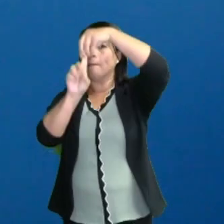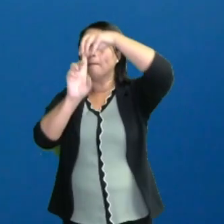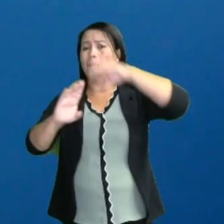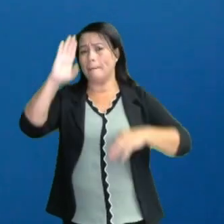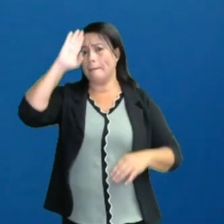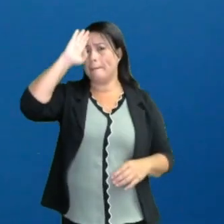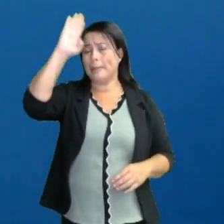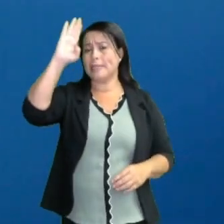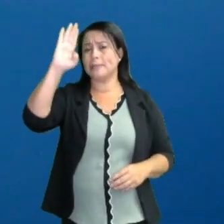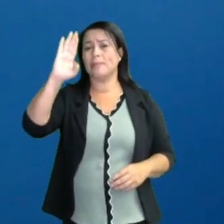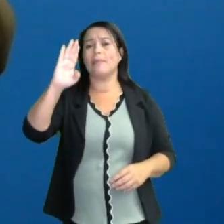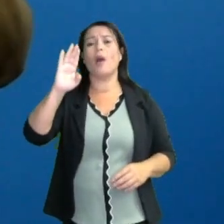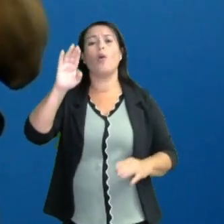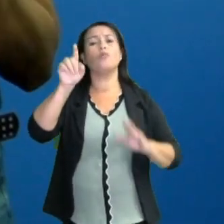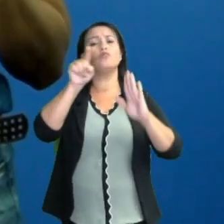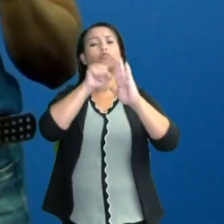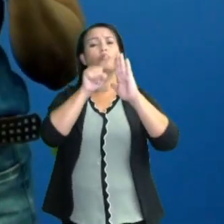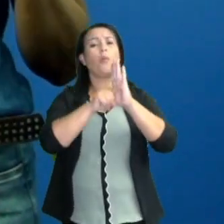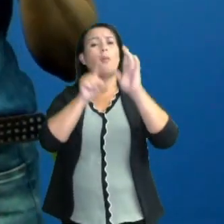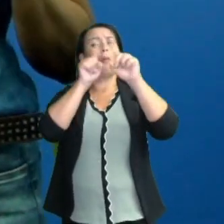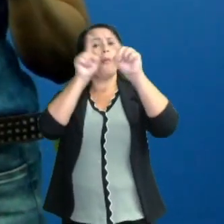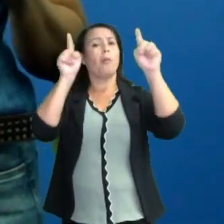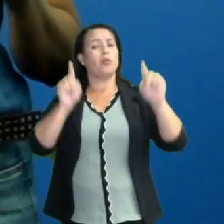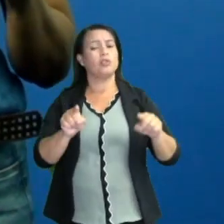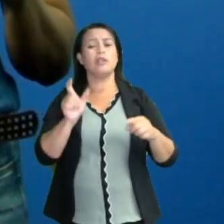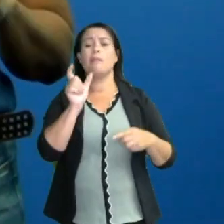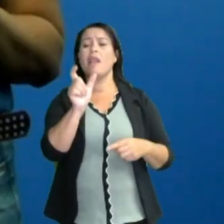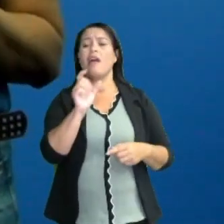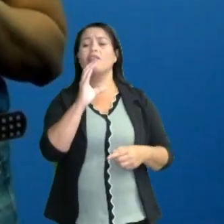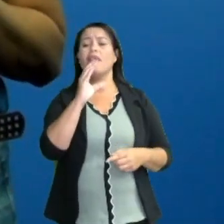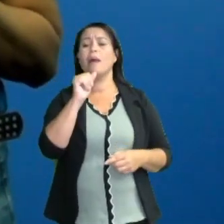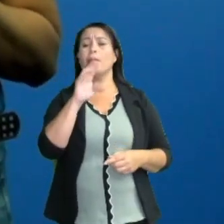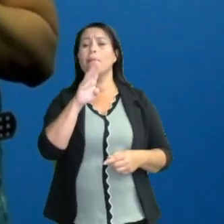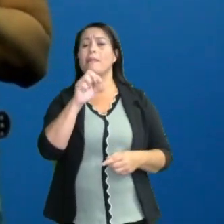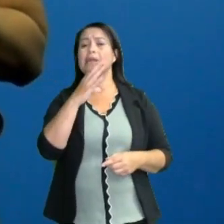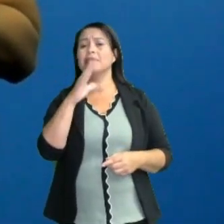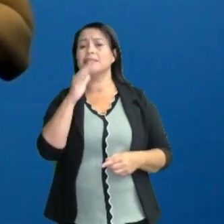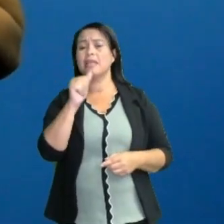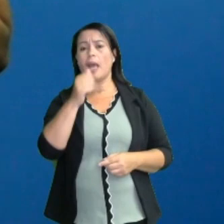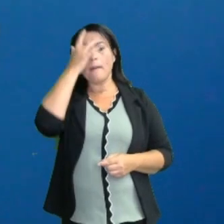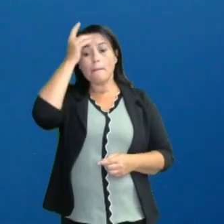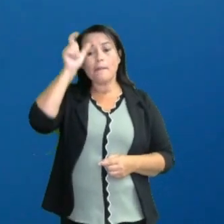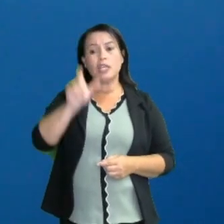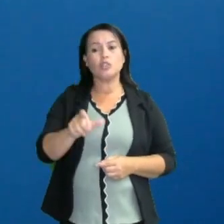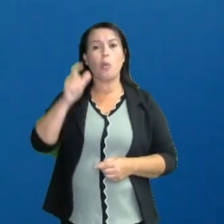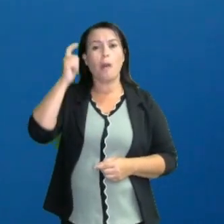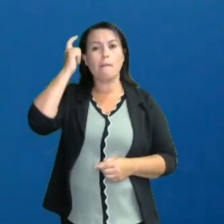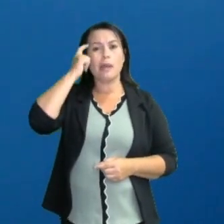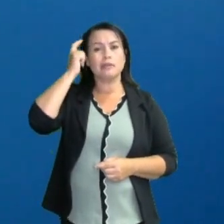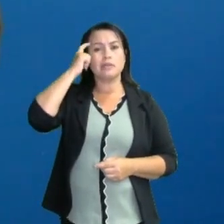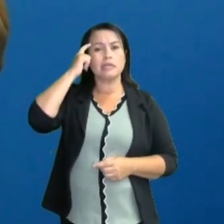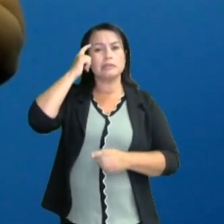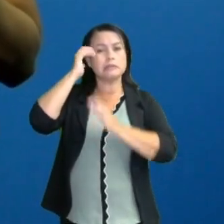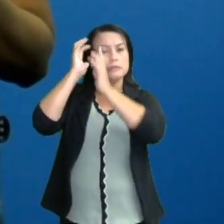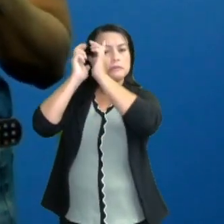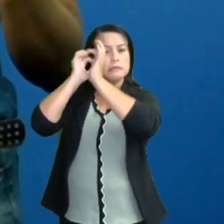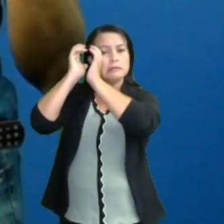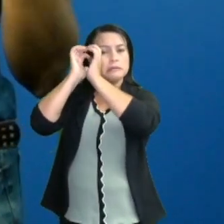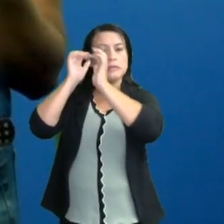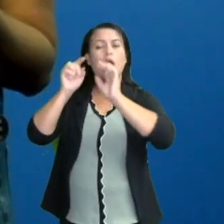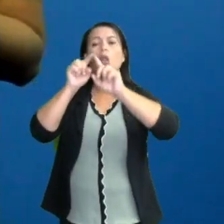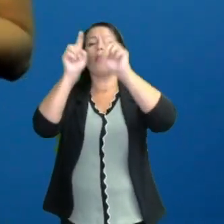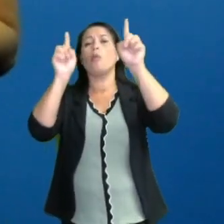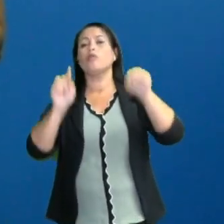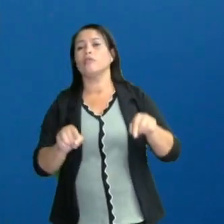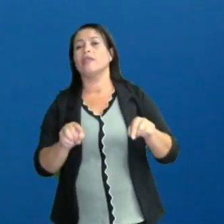mais uma vez a palavra cabeça. Nesse caso, a palavra cabeça é como pessoa, é a pessoa pensante do projeto. Então, observa aqui